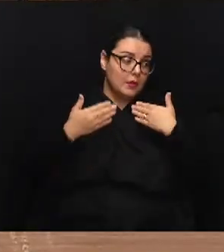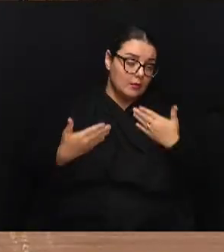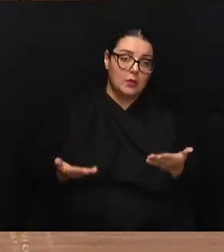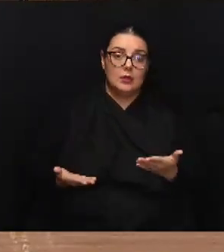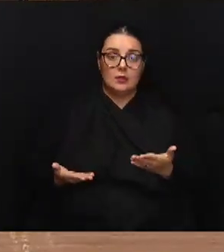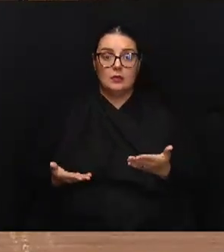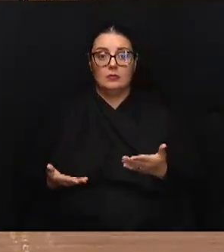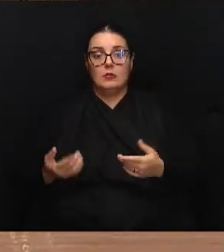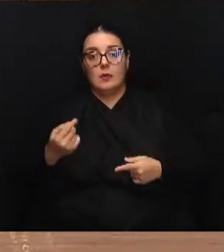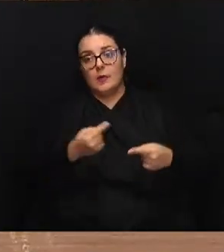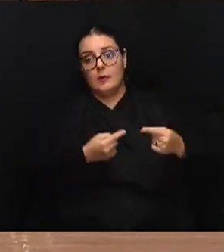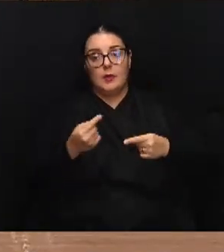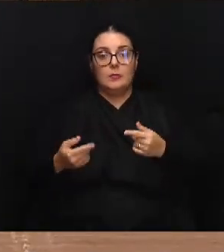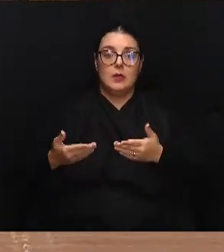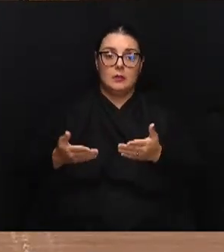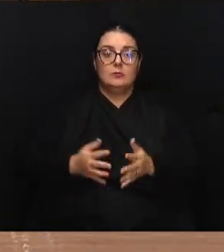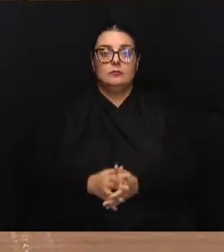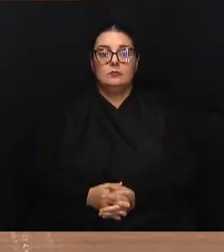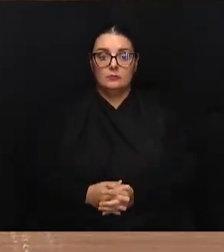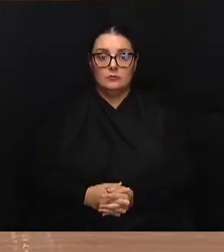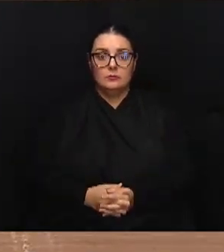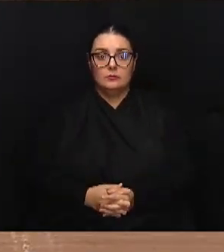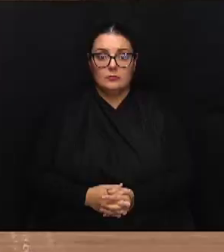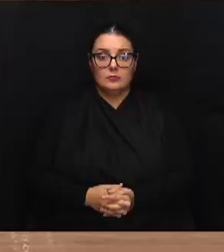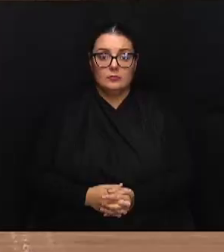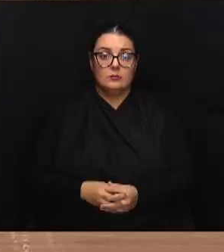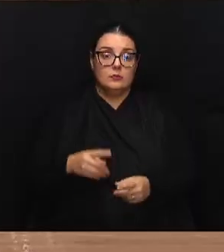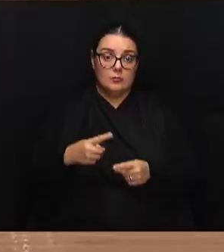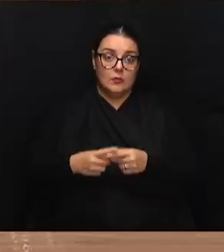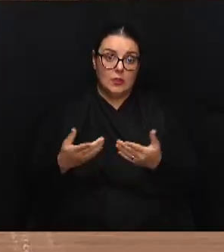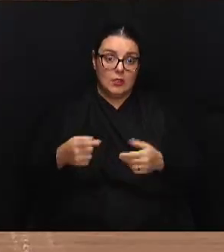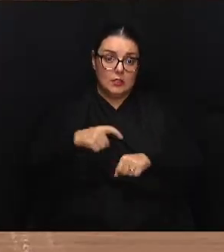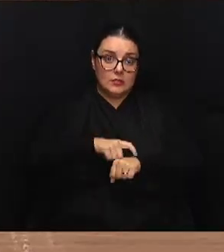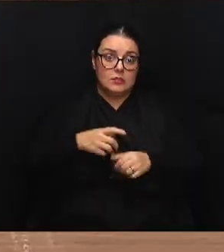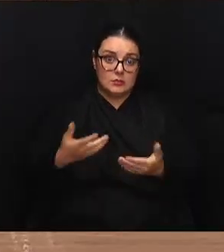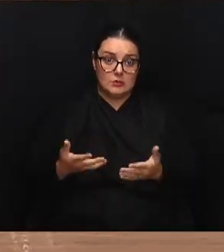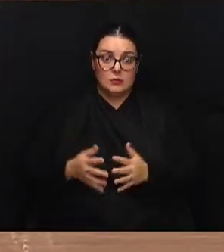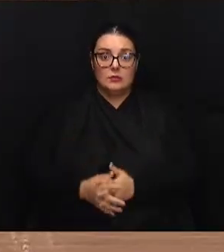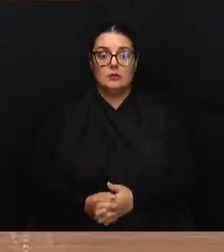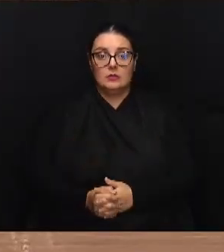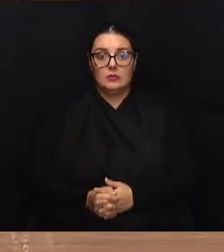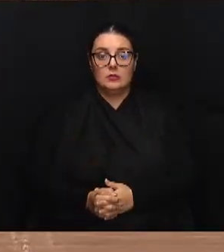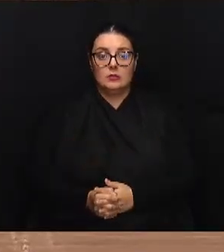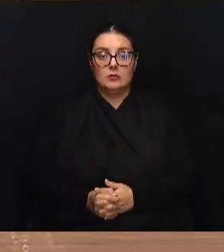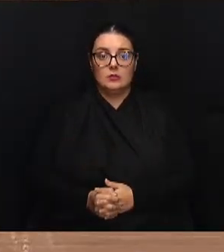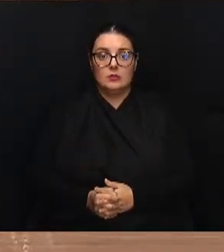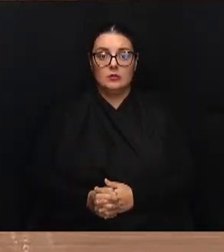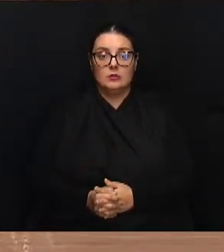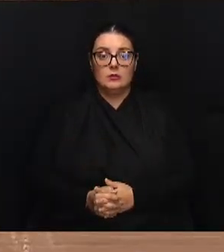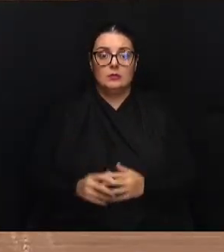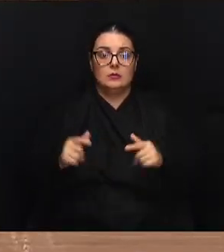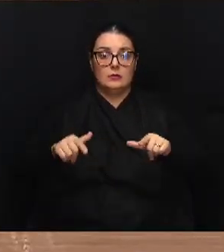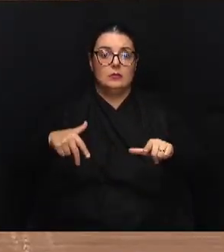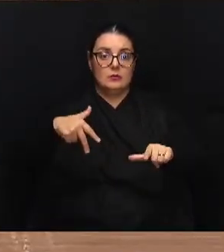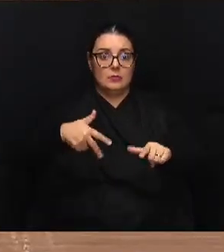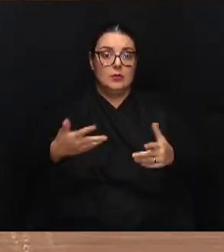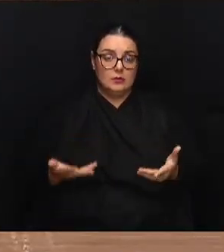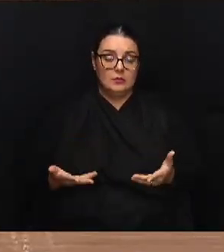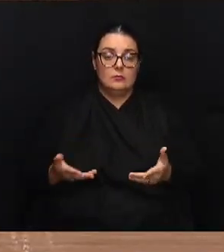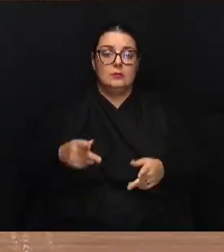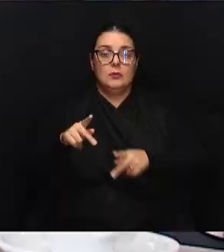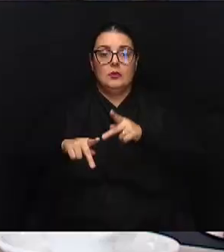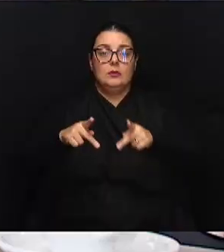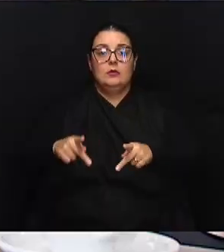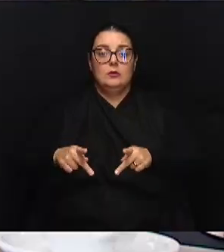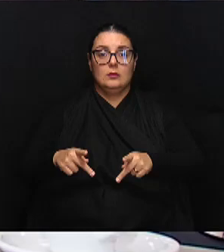com polêmicas, né? Porque a gente acaba nesse momento dando espaço para que a população